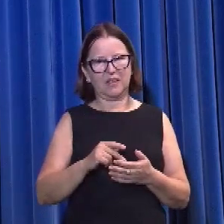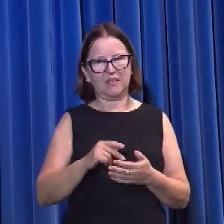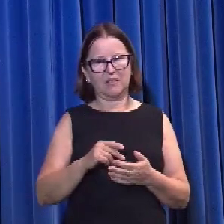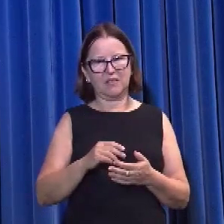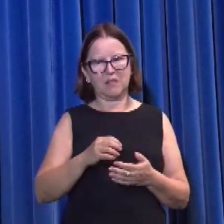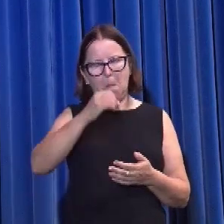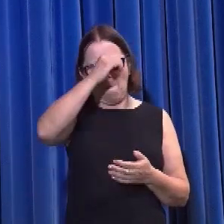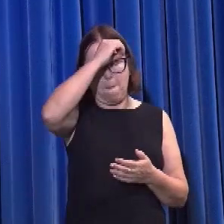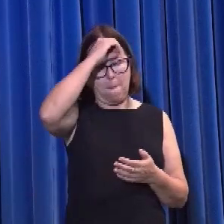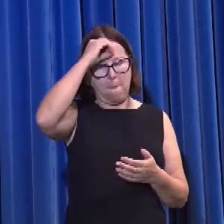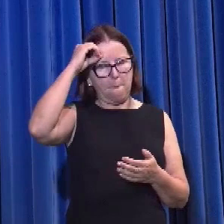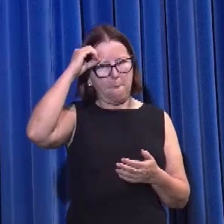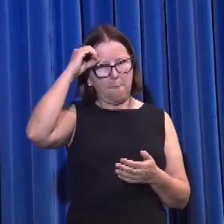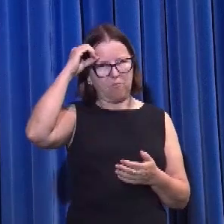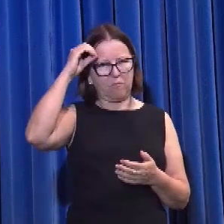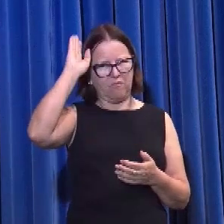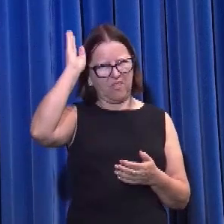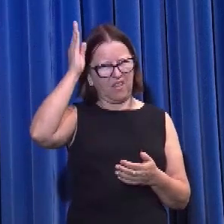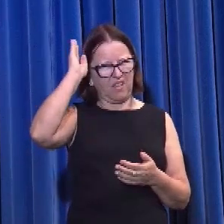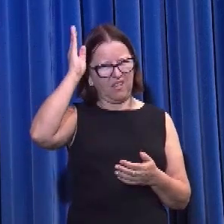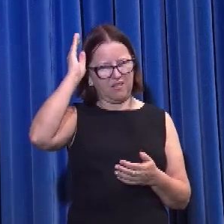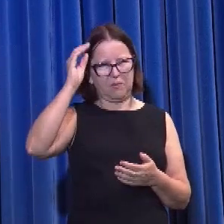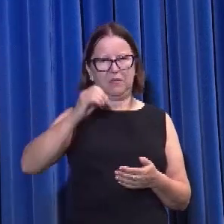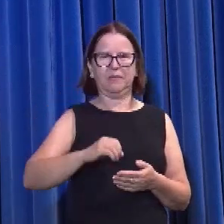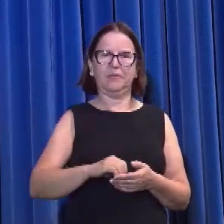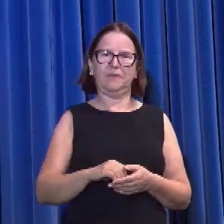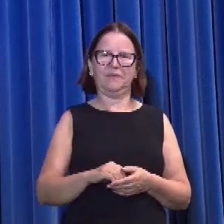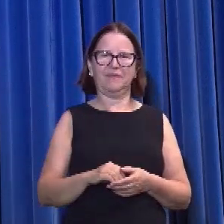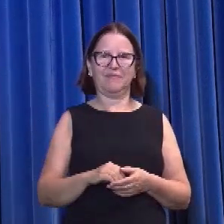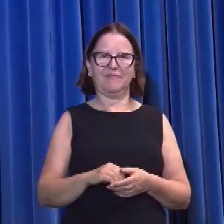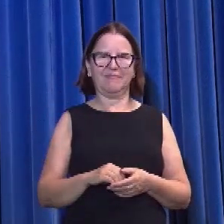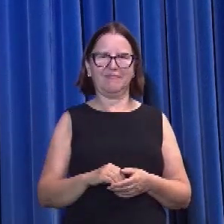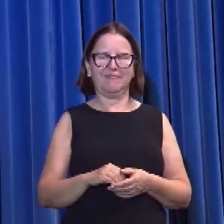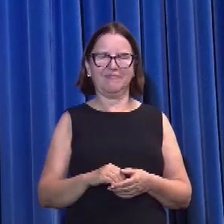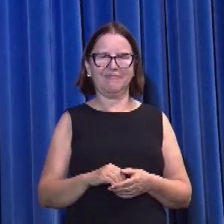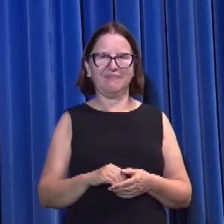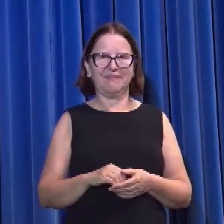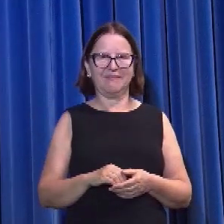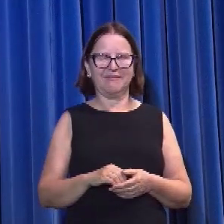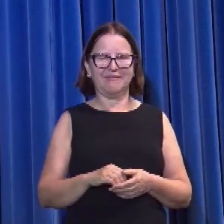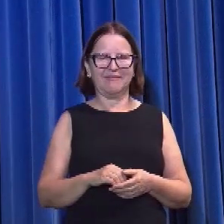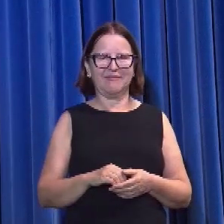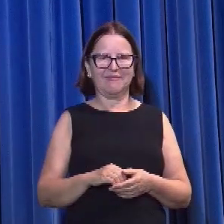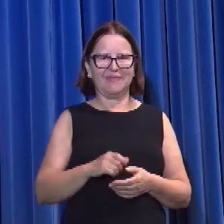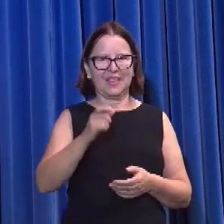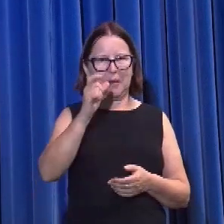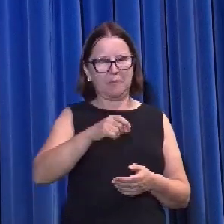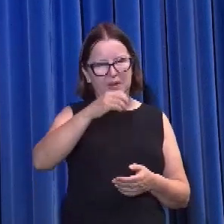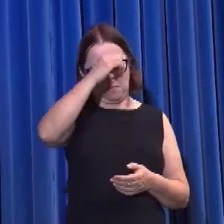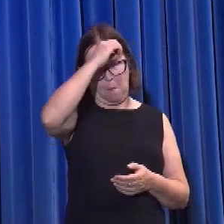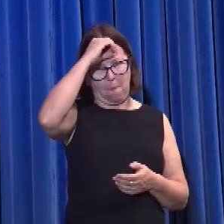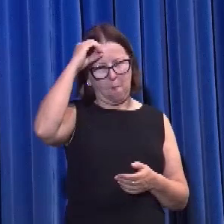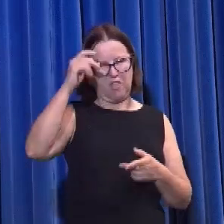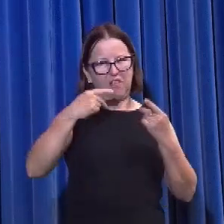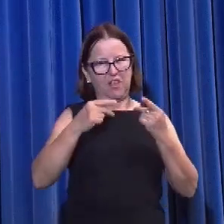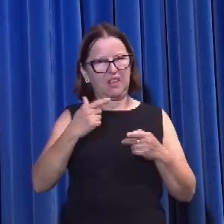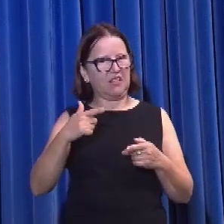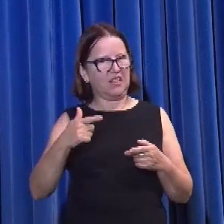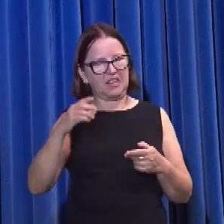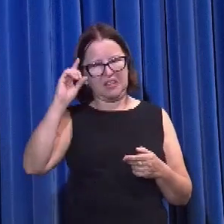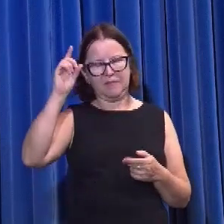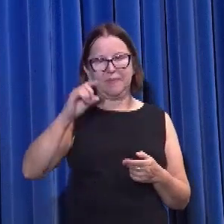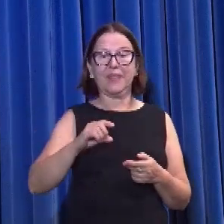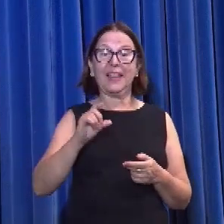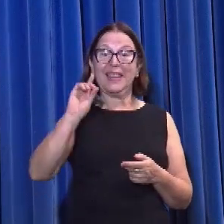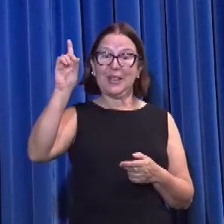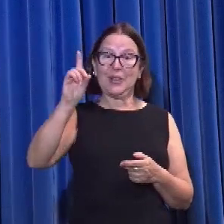bobos. Os nécios, diz o nécio no seu coração, não há Deus. Deus escolheu os tolos